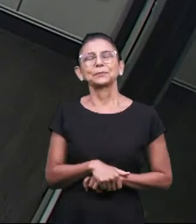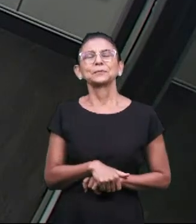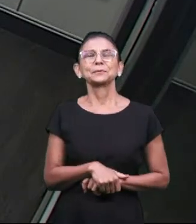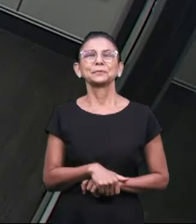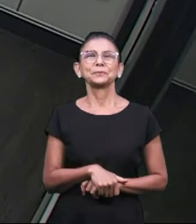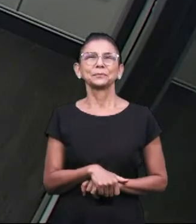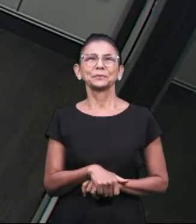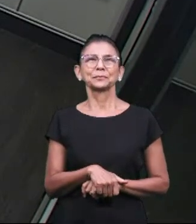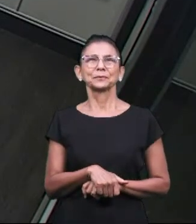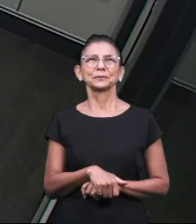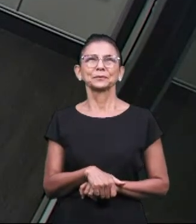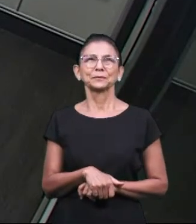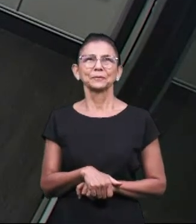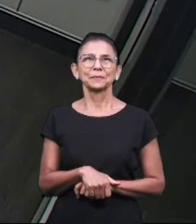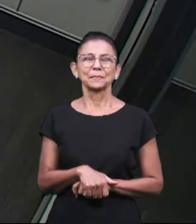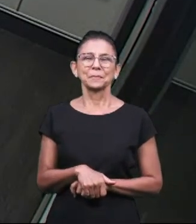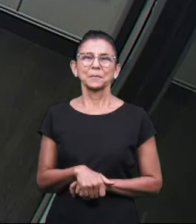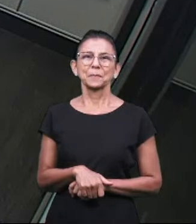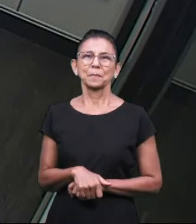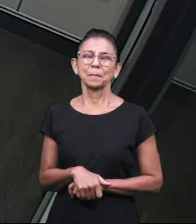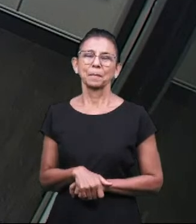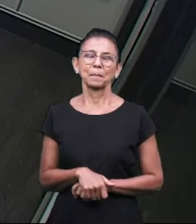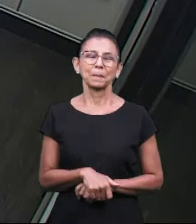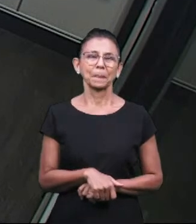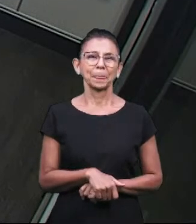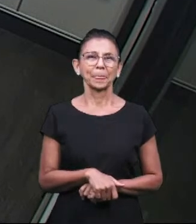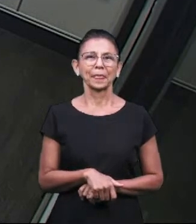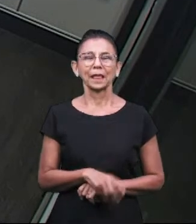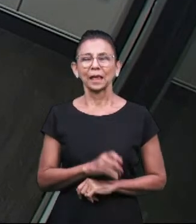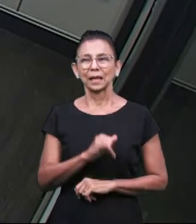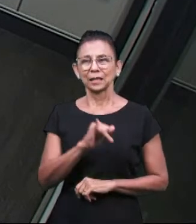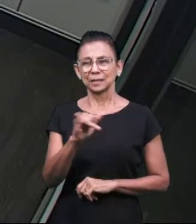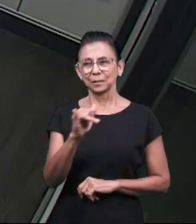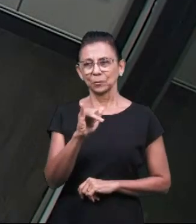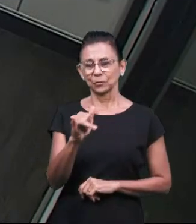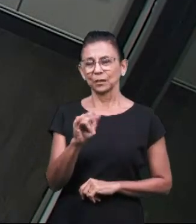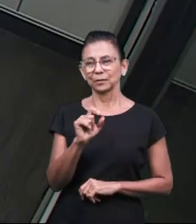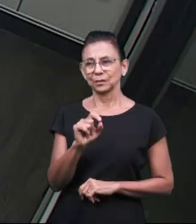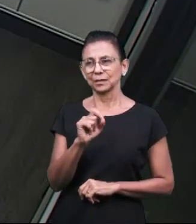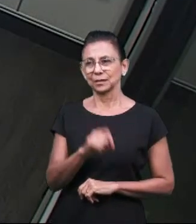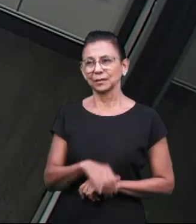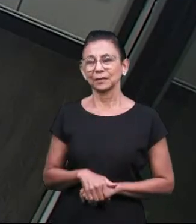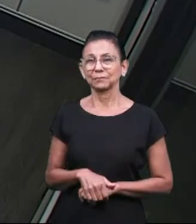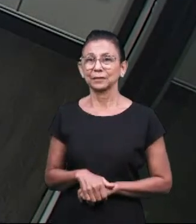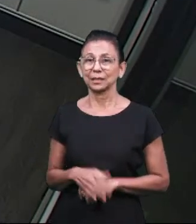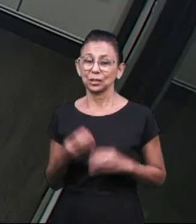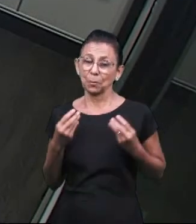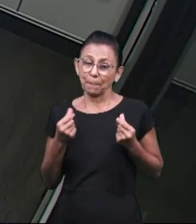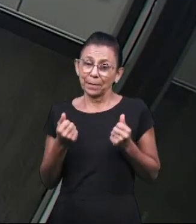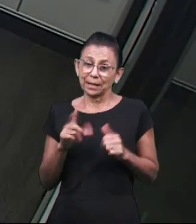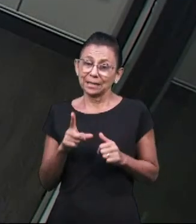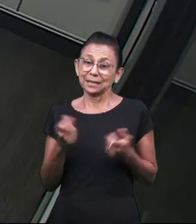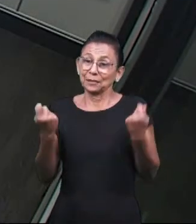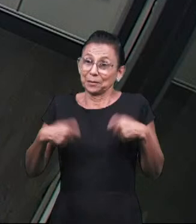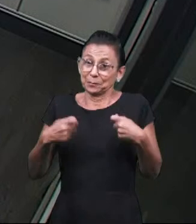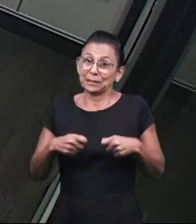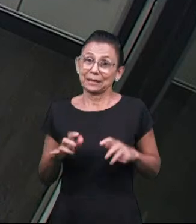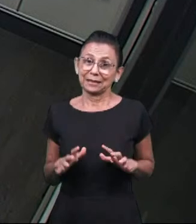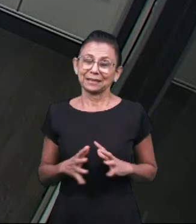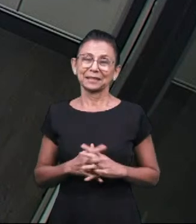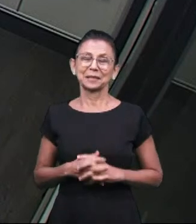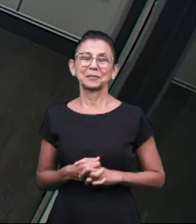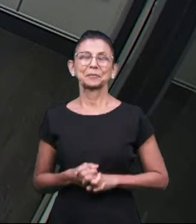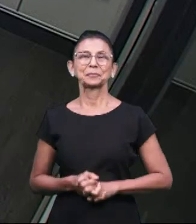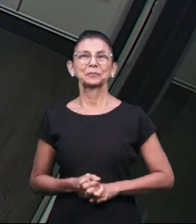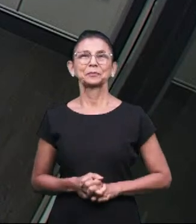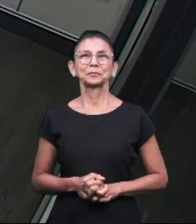costumo sempre dizer, desculpa eu intervir aqui, Elias, ainda, eu sempre costumo dizer o seguinte, pode ser até que a gente não mereça, mas a gente precisa. Muito.